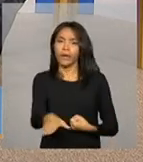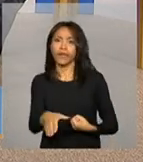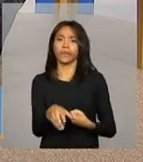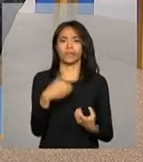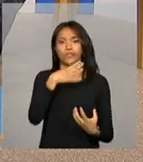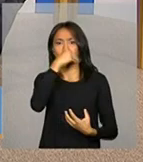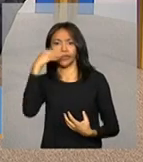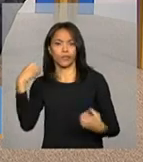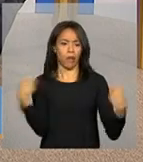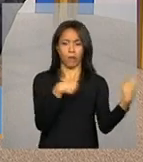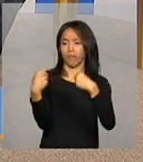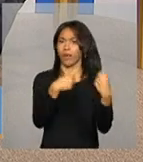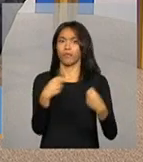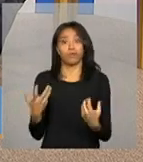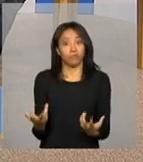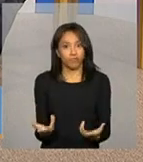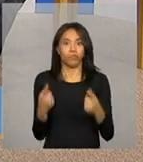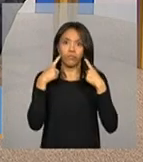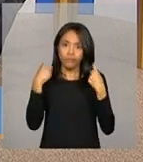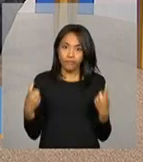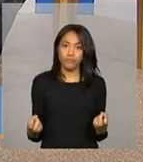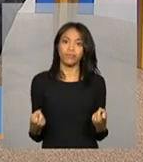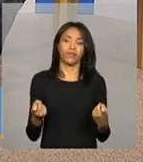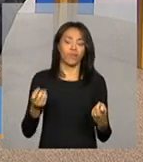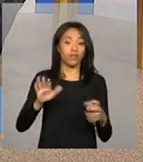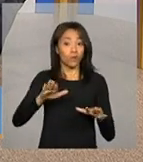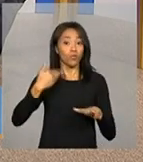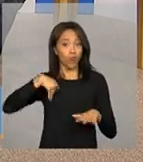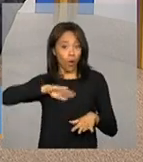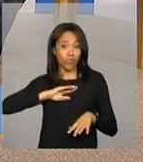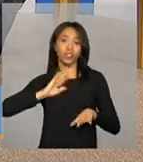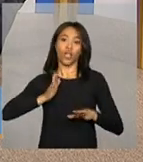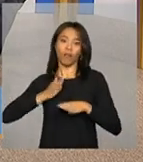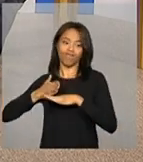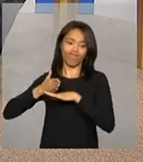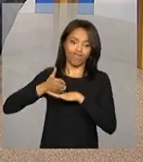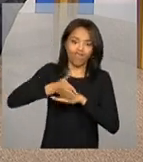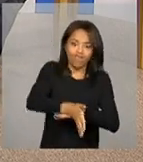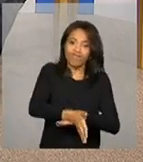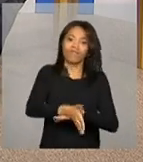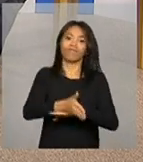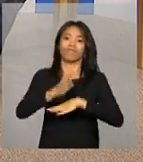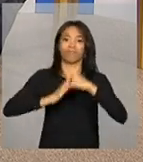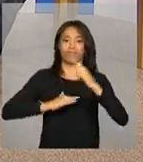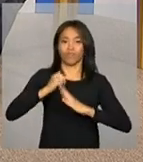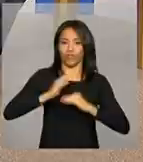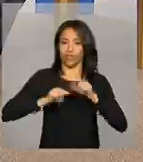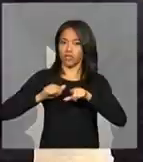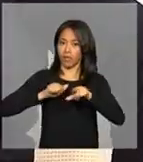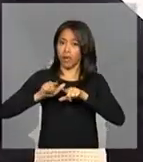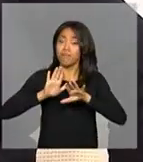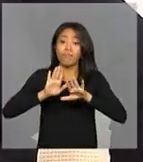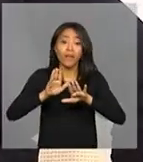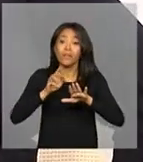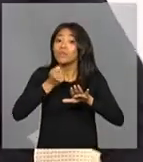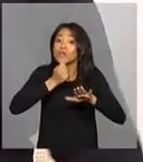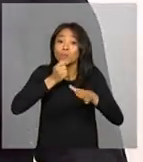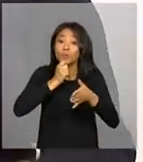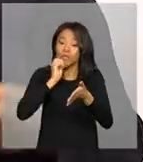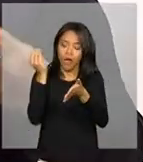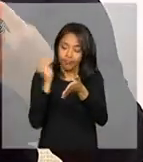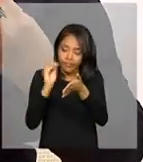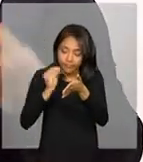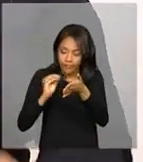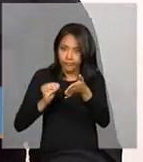crianças e jovens então nós atuamos e já estamos atuando no Brasil inteiro só que a gente não tá registrando isso